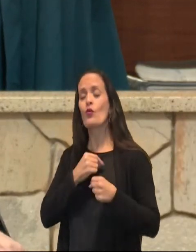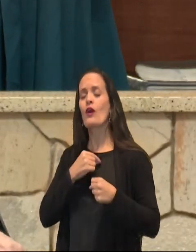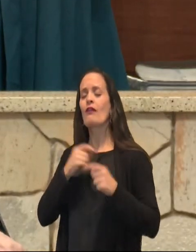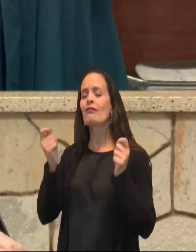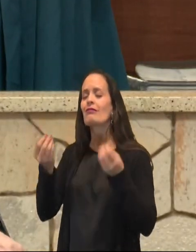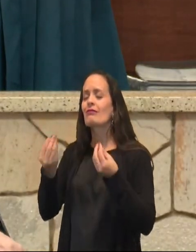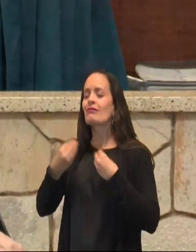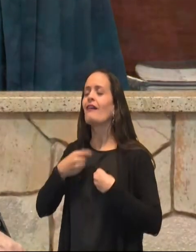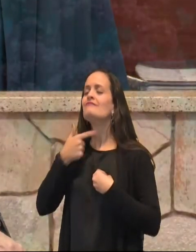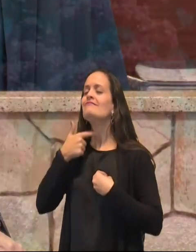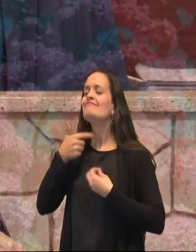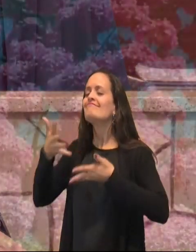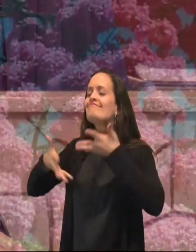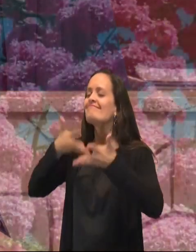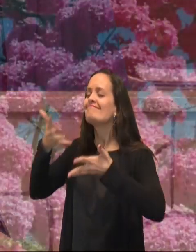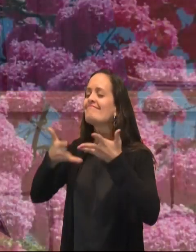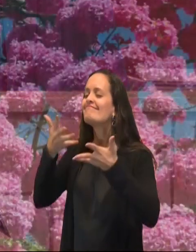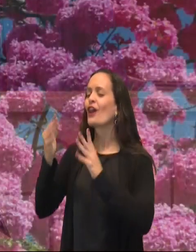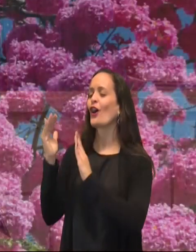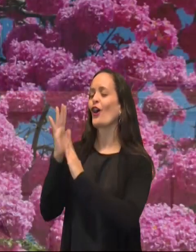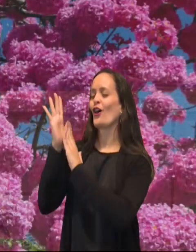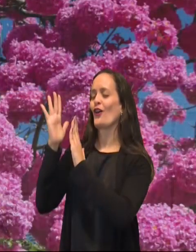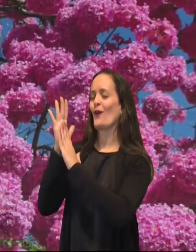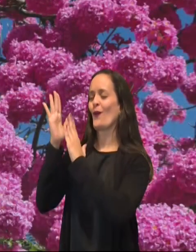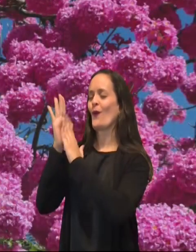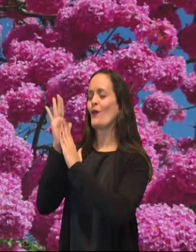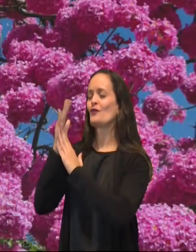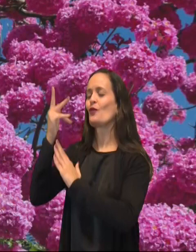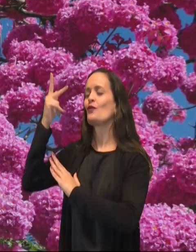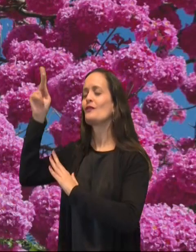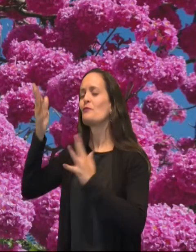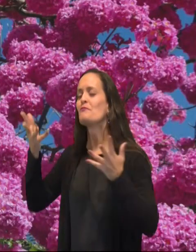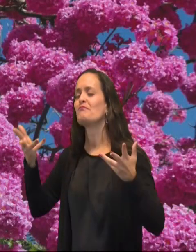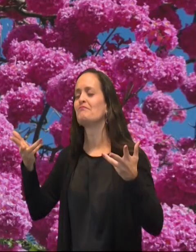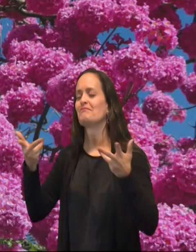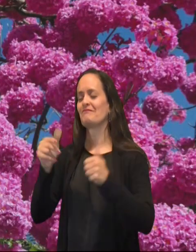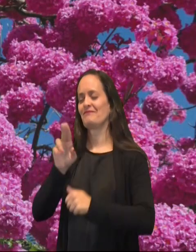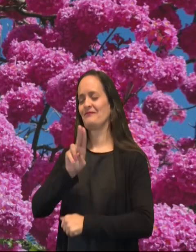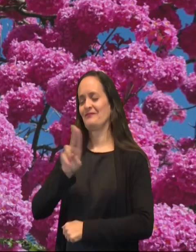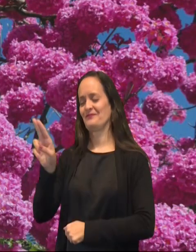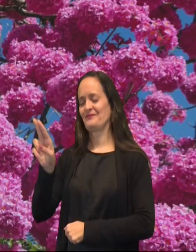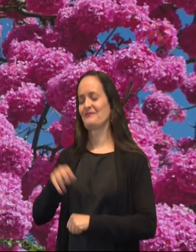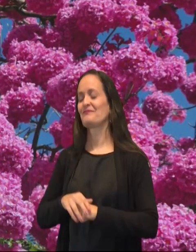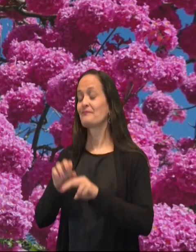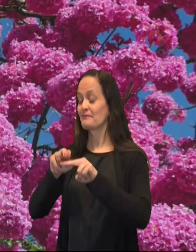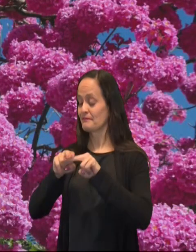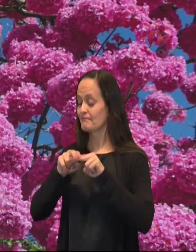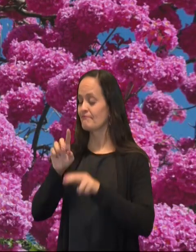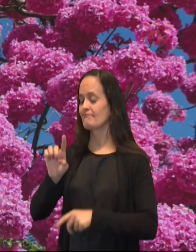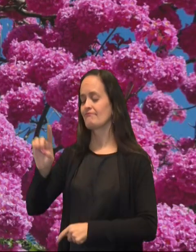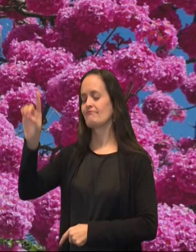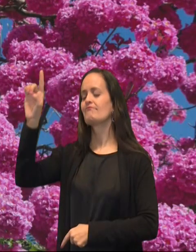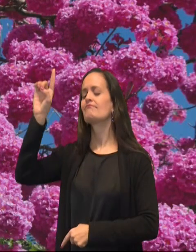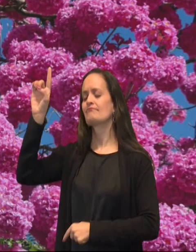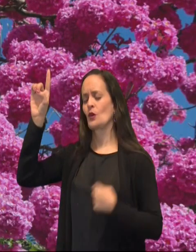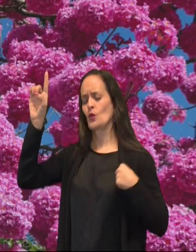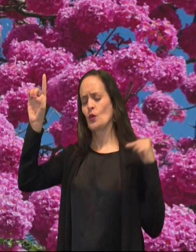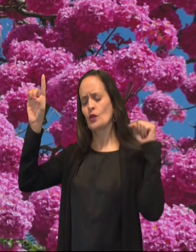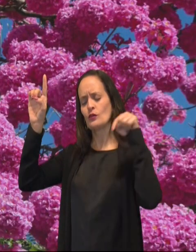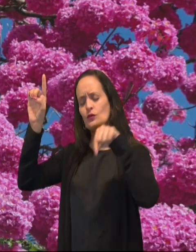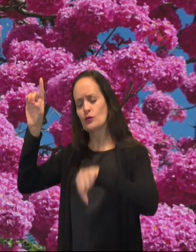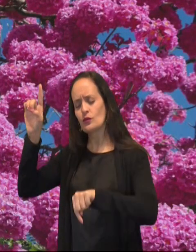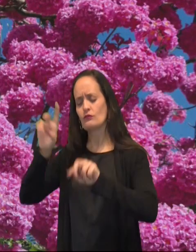cantem e louvem o Teu precioso nome. Por isso, Deus, aqui neste